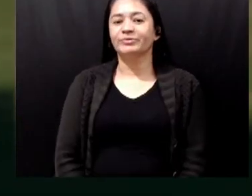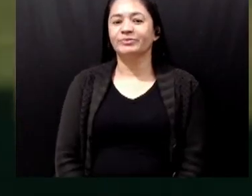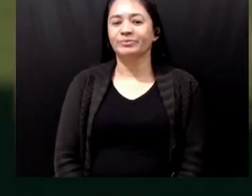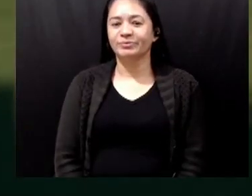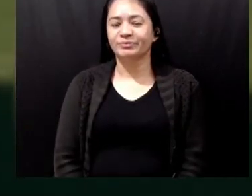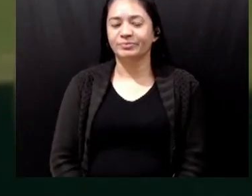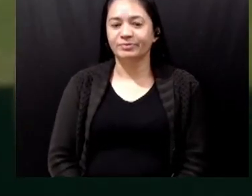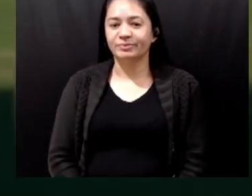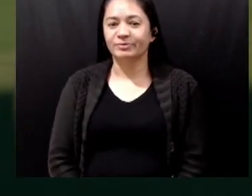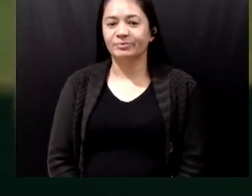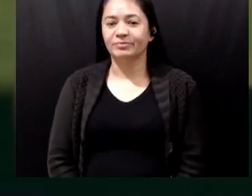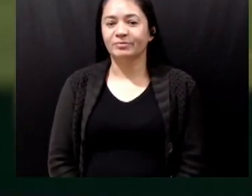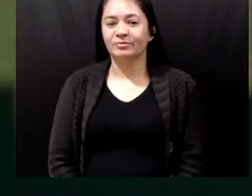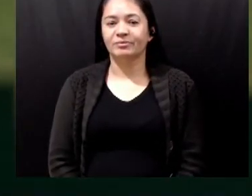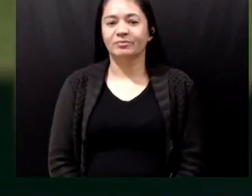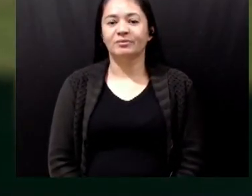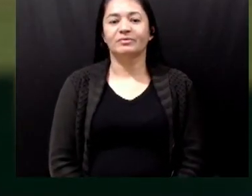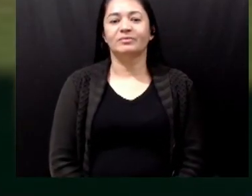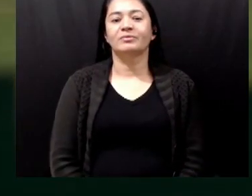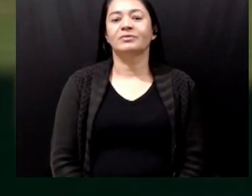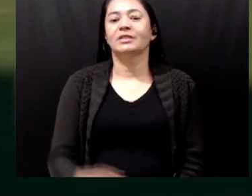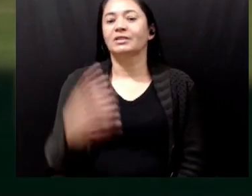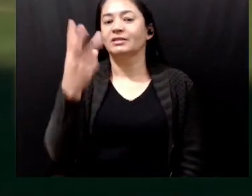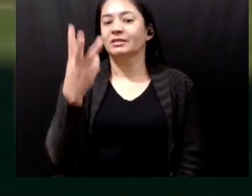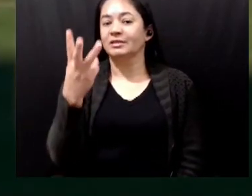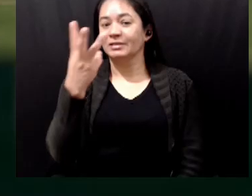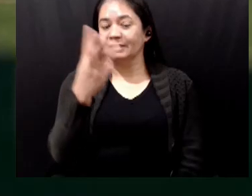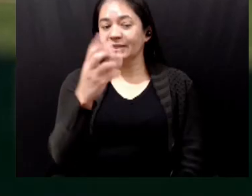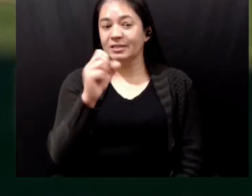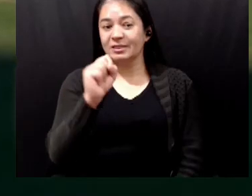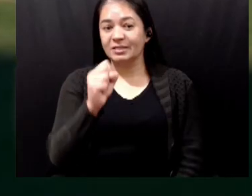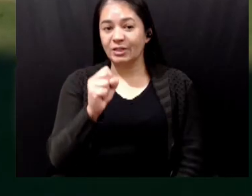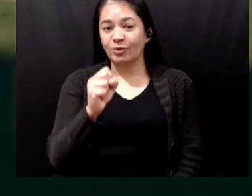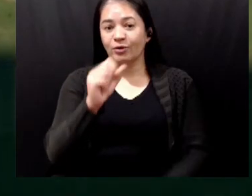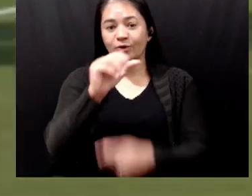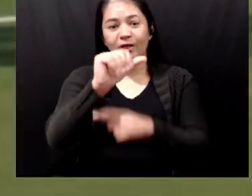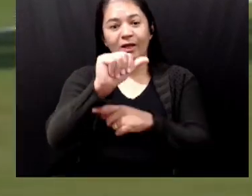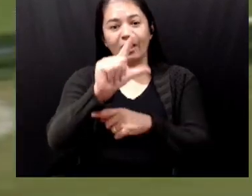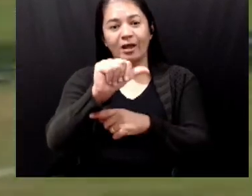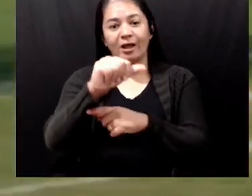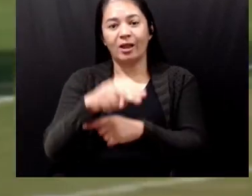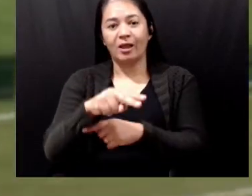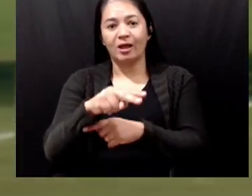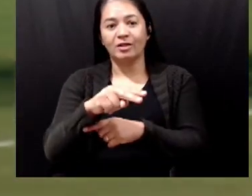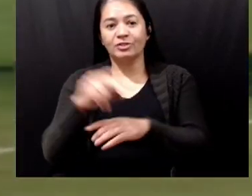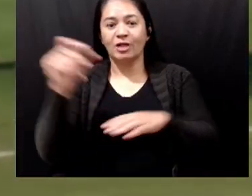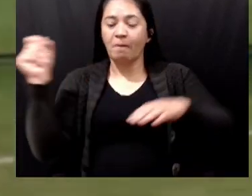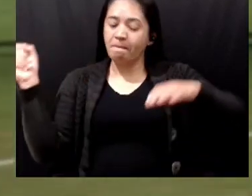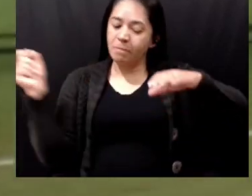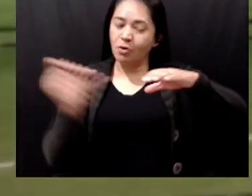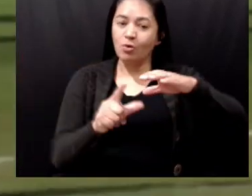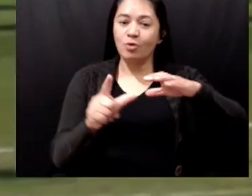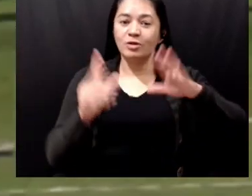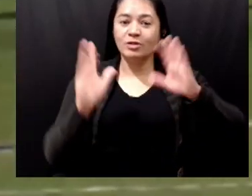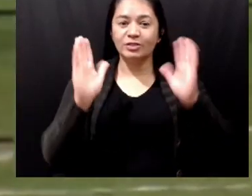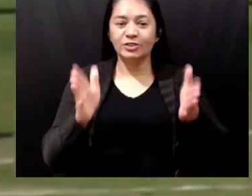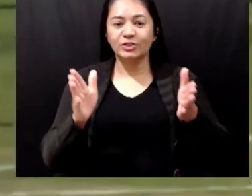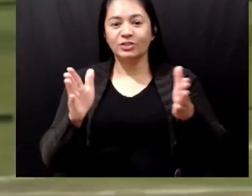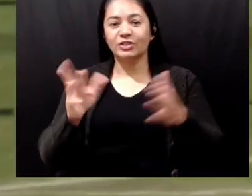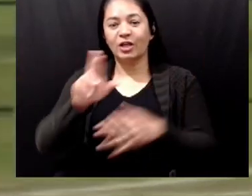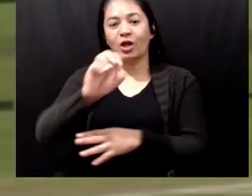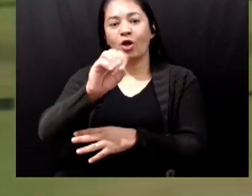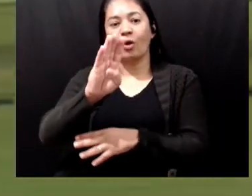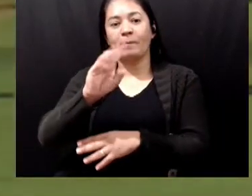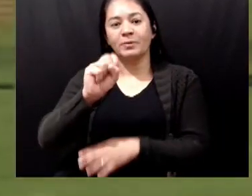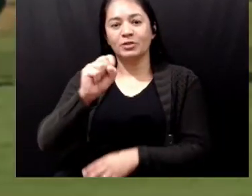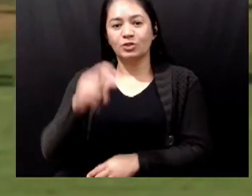Logo aos 33 segundos de jogo, Alan Santos furou dentro da área e Robson, cara a cara, parou